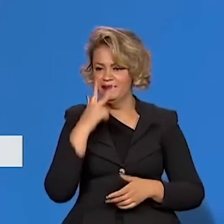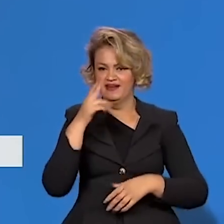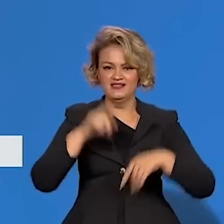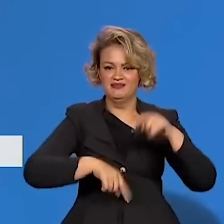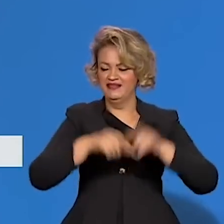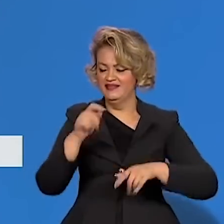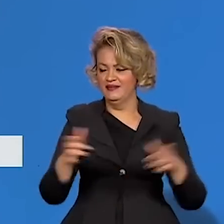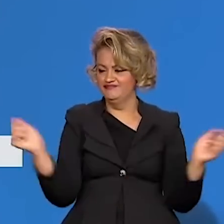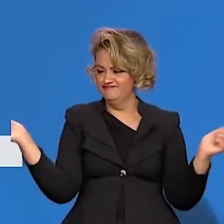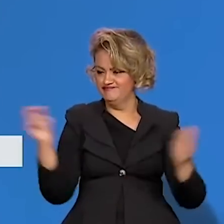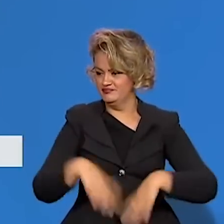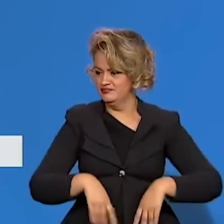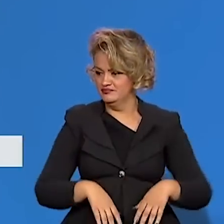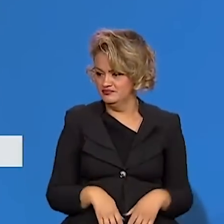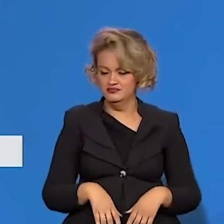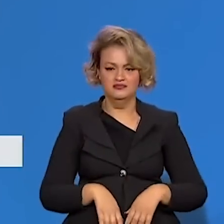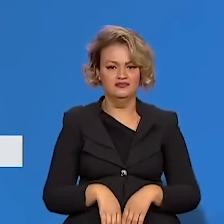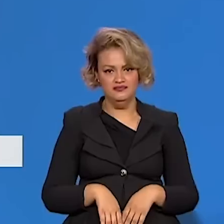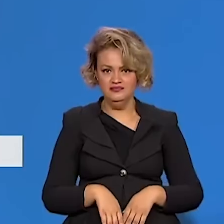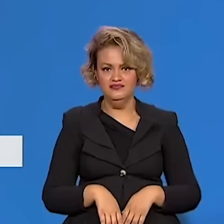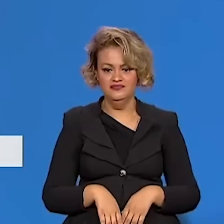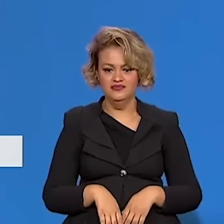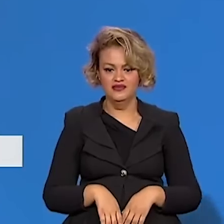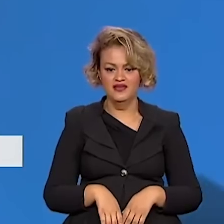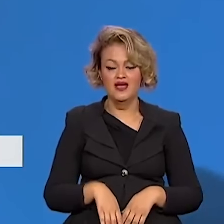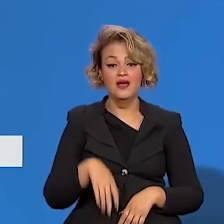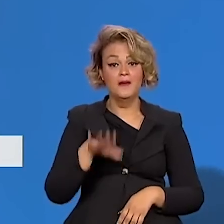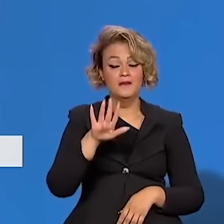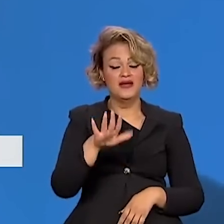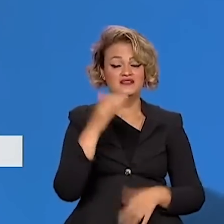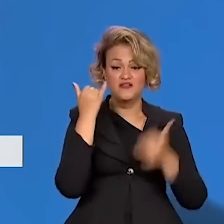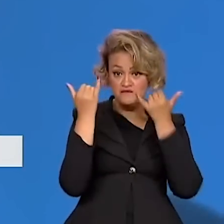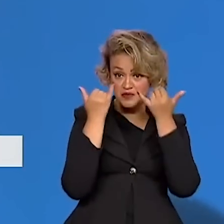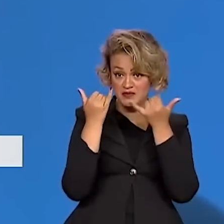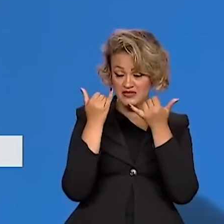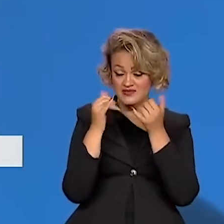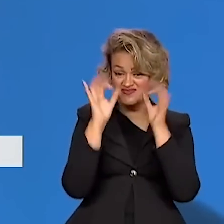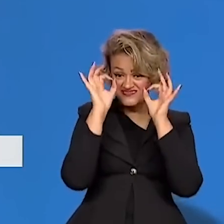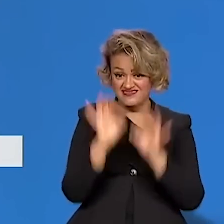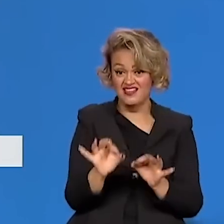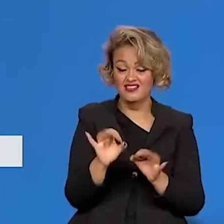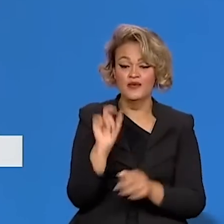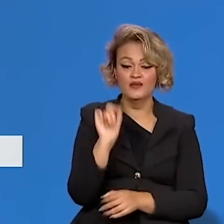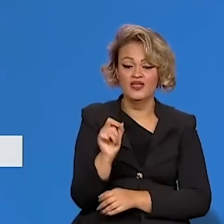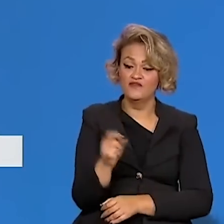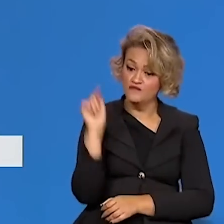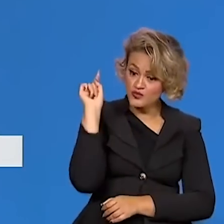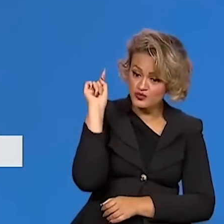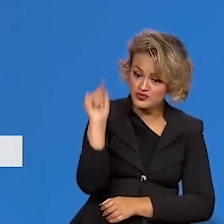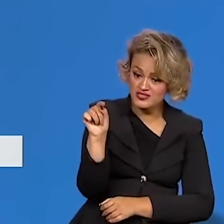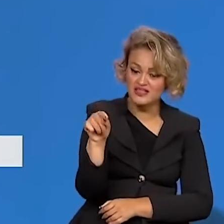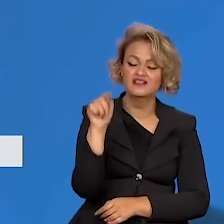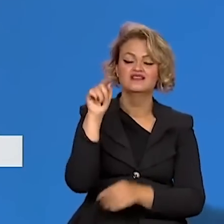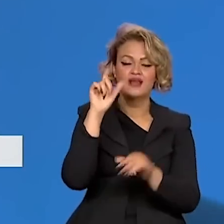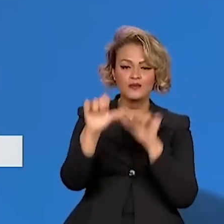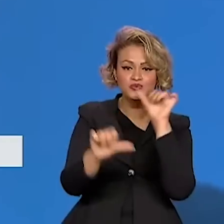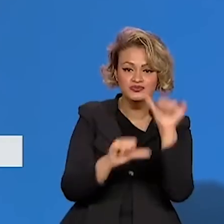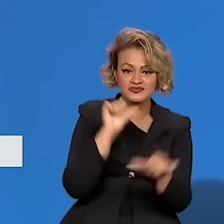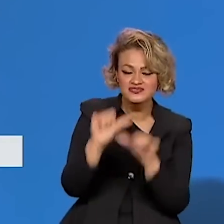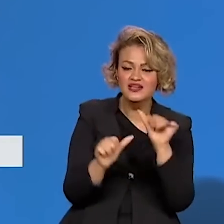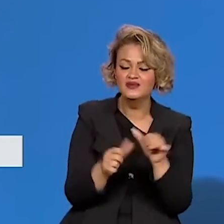amontoado de qualquer coisa ou seja o dado concreto é que você está mudando